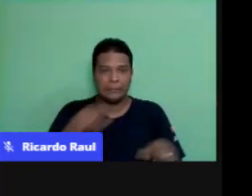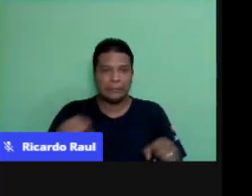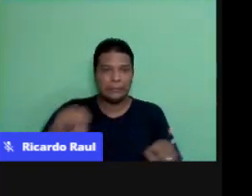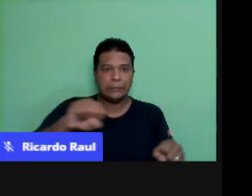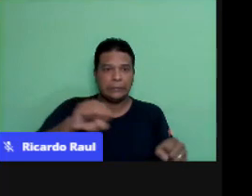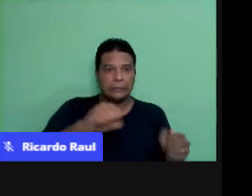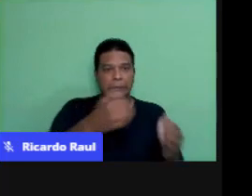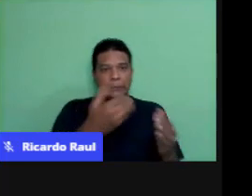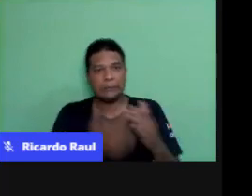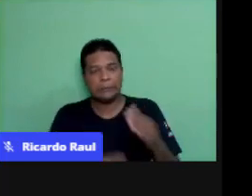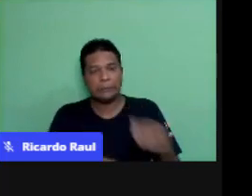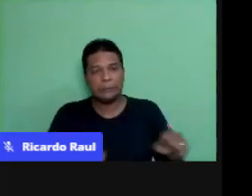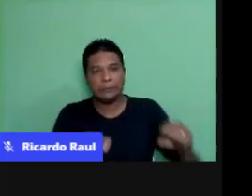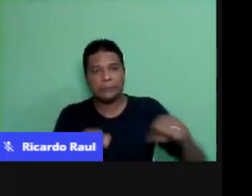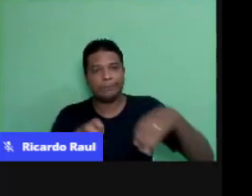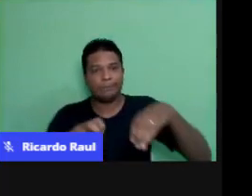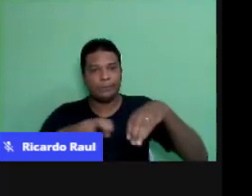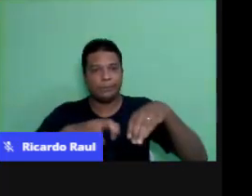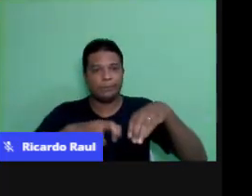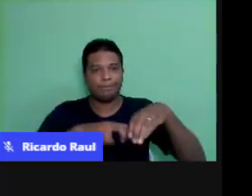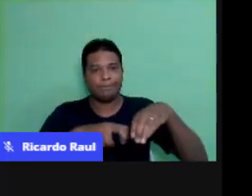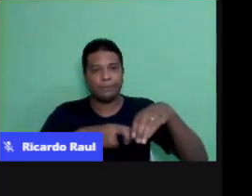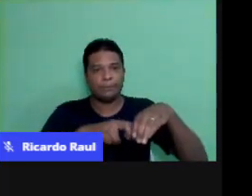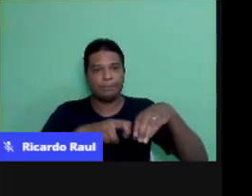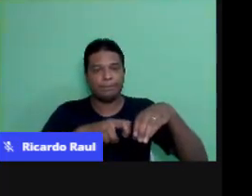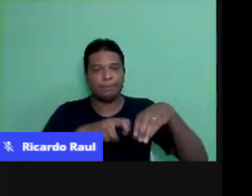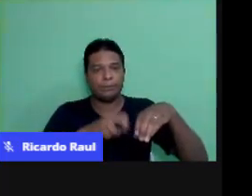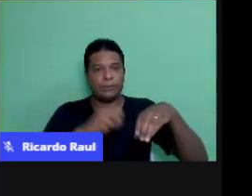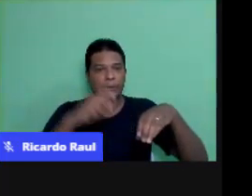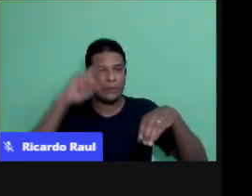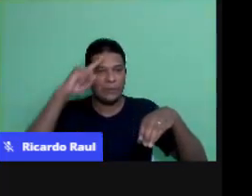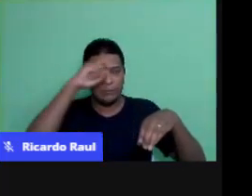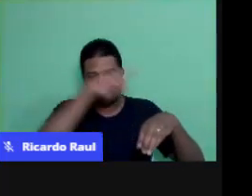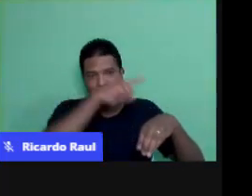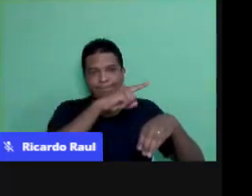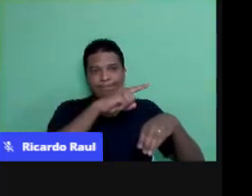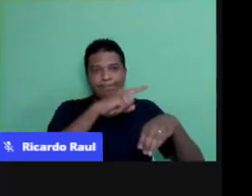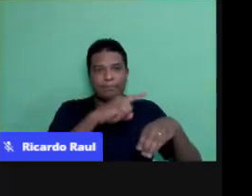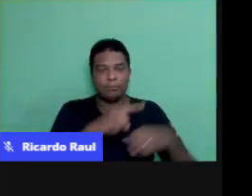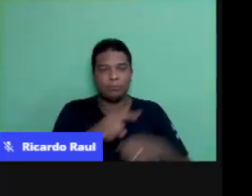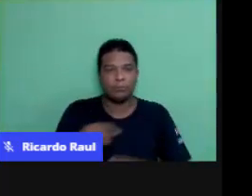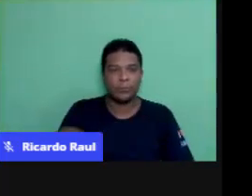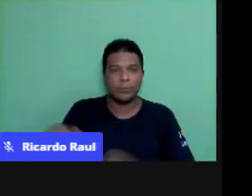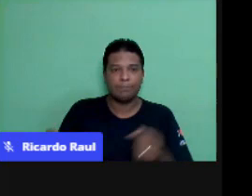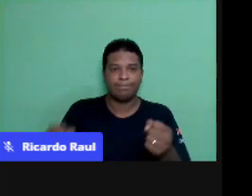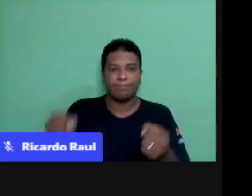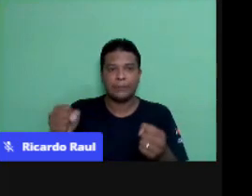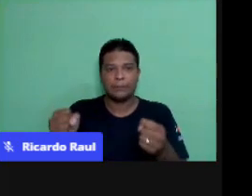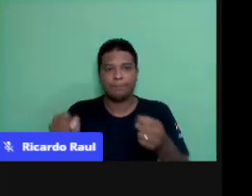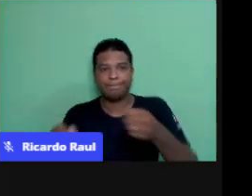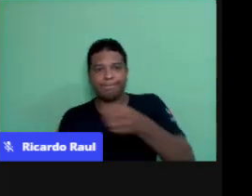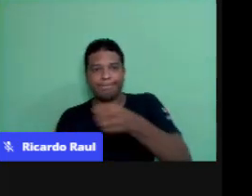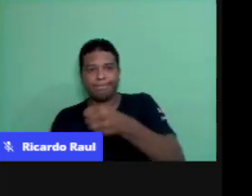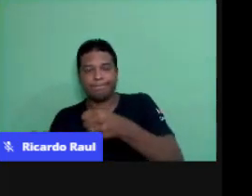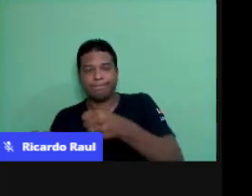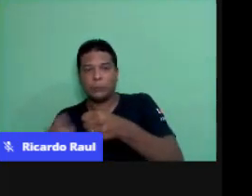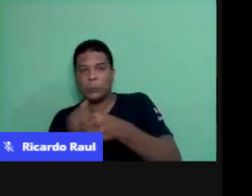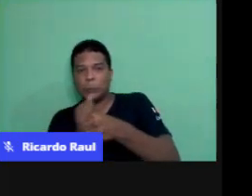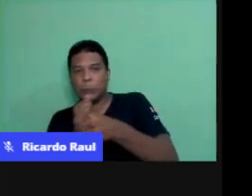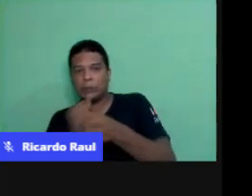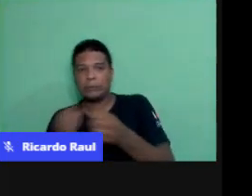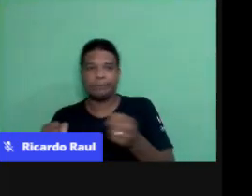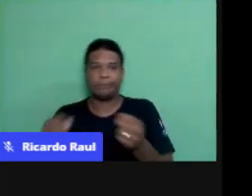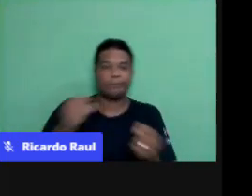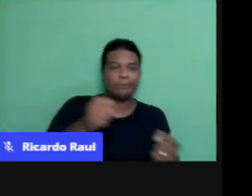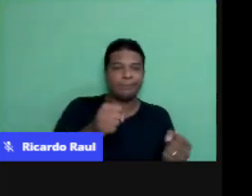não consegue entrar numa vaga de garagem, não tem a noção espacial, se aquele carro cabe naquele lugar ou não.